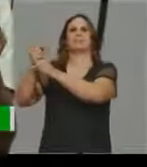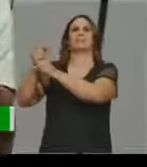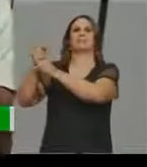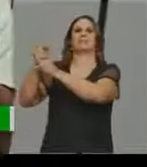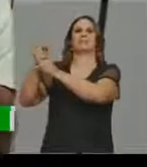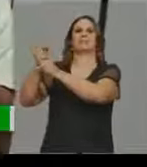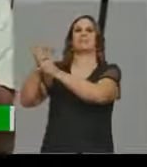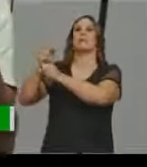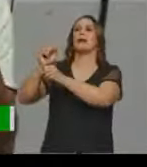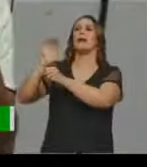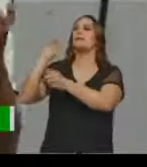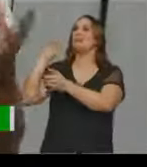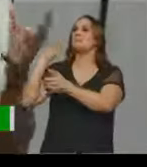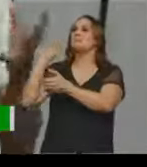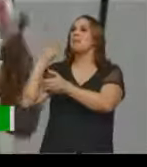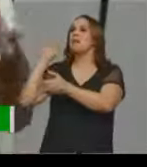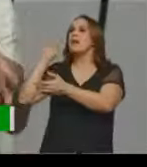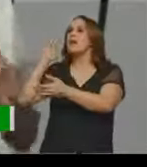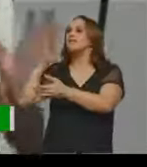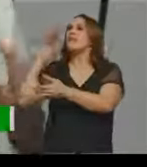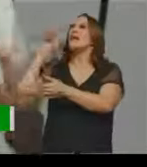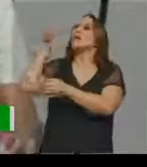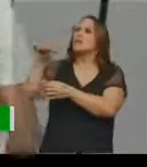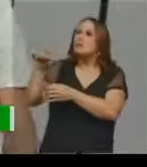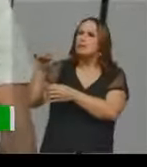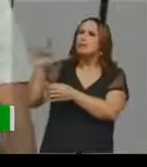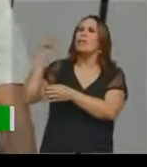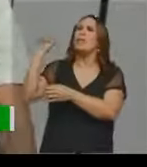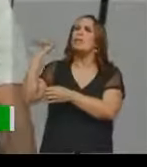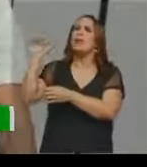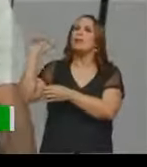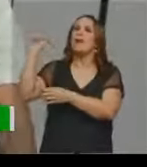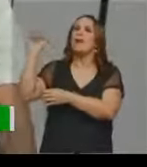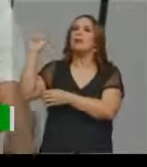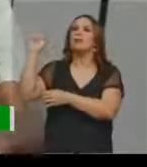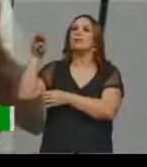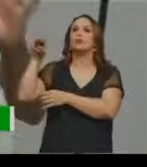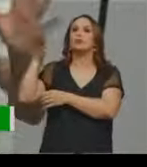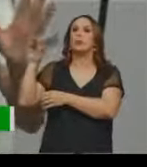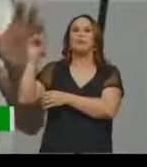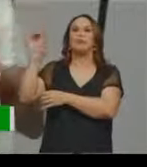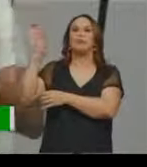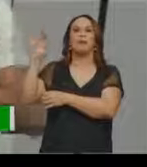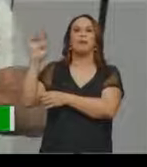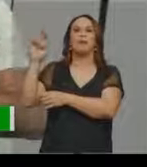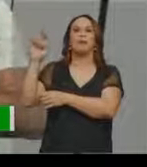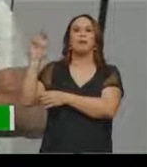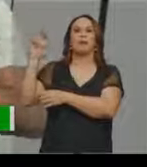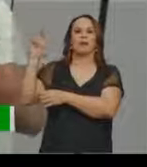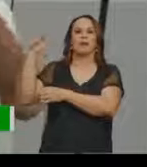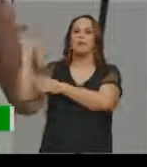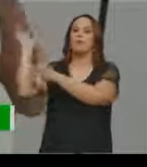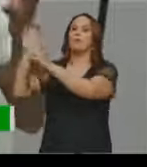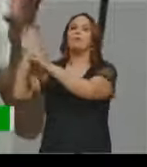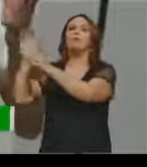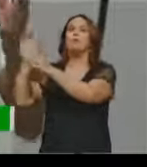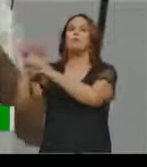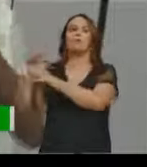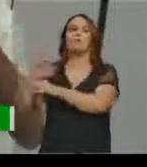dos fatores atmosféricos de uma determinada região. Então, isso é clima. clima tropical, clima subtropical,